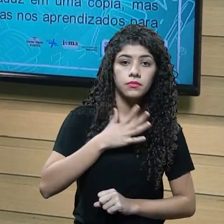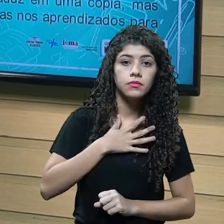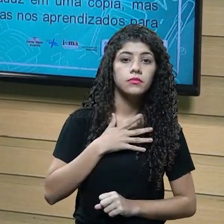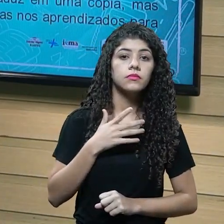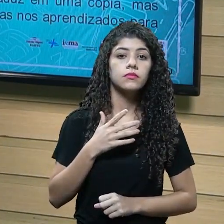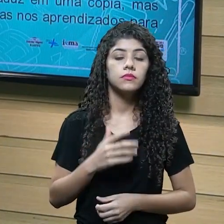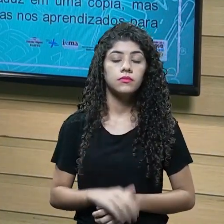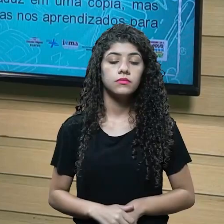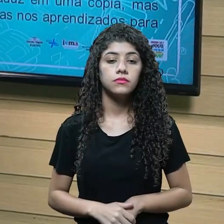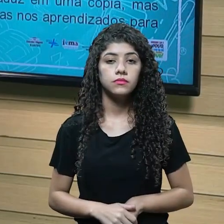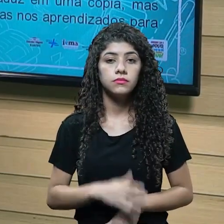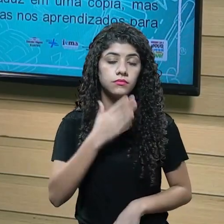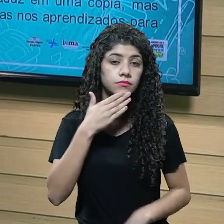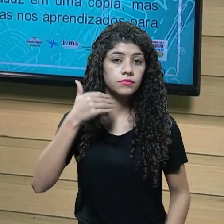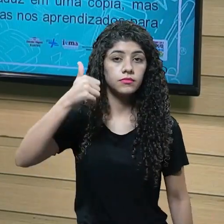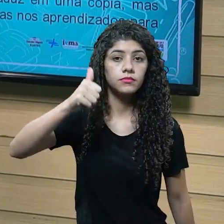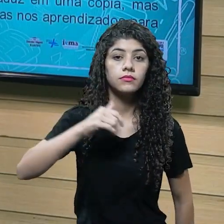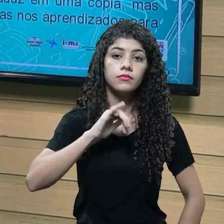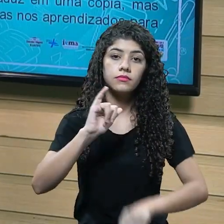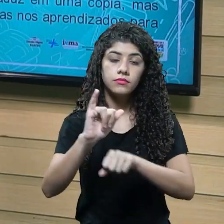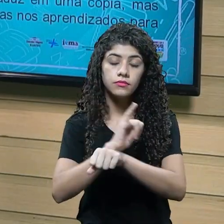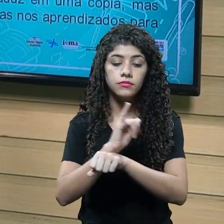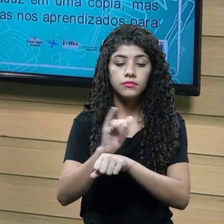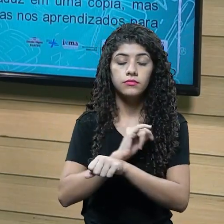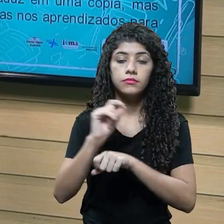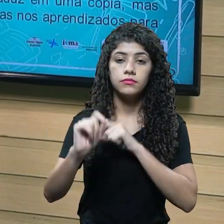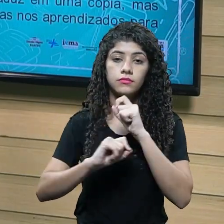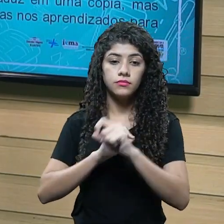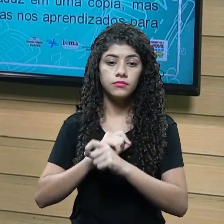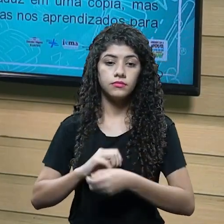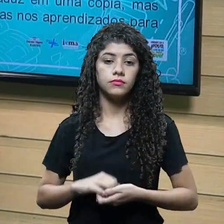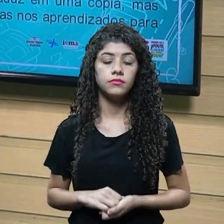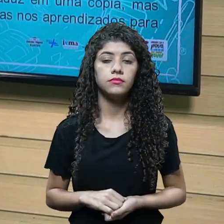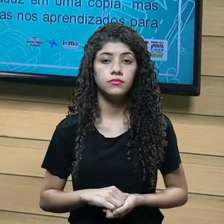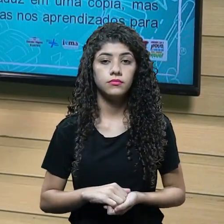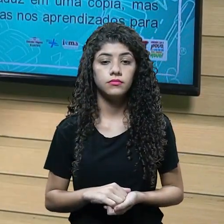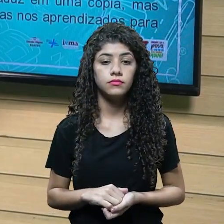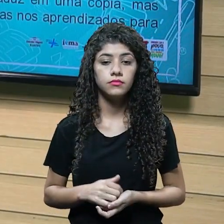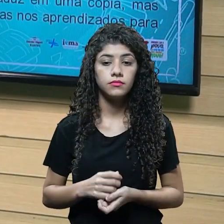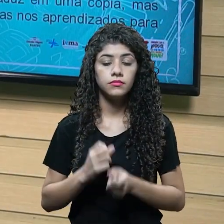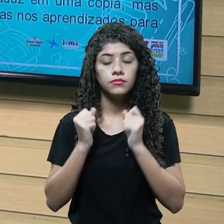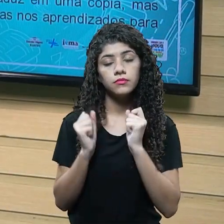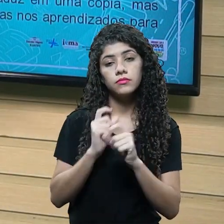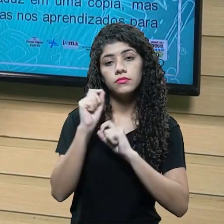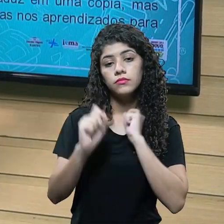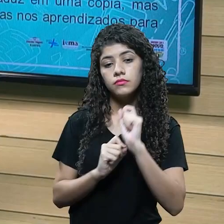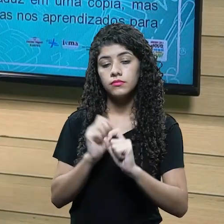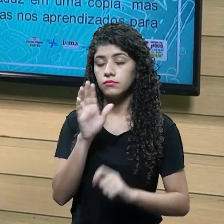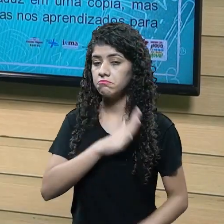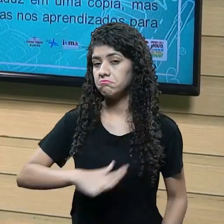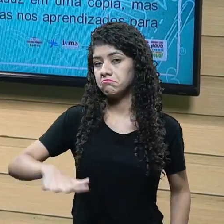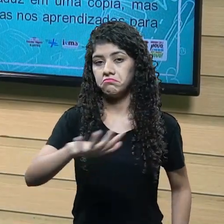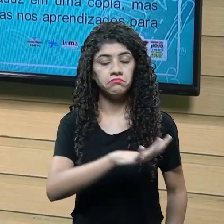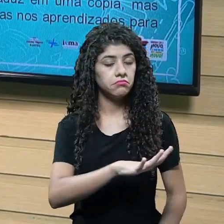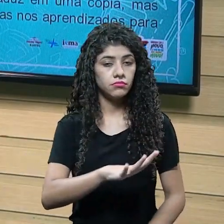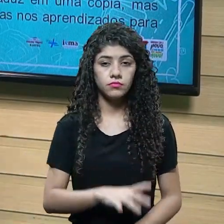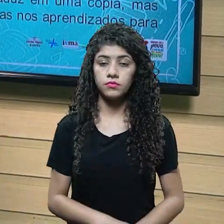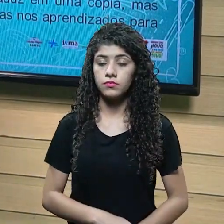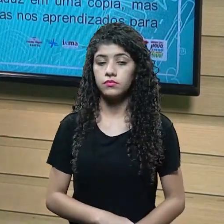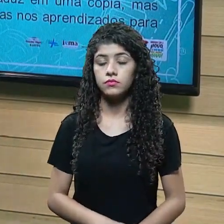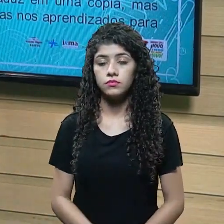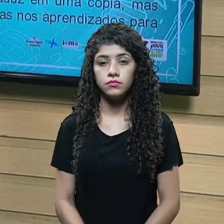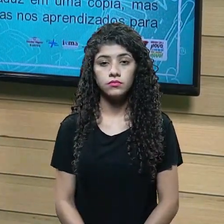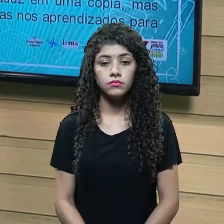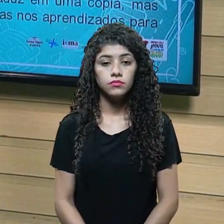empresa para melhorar minha estratégia de marketing do mercado atacadista. Isso aqui pode ser aplicado de maneira geral, tanto varejista quanto atacadista, tá